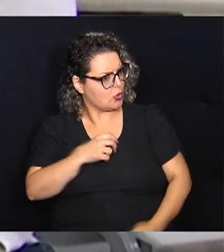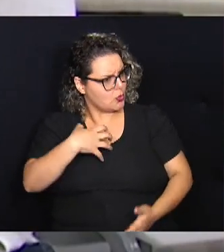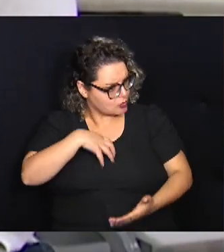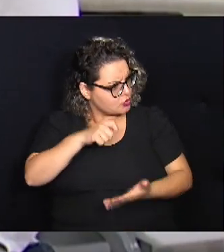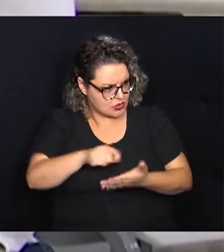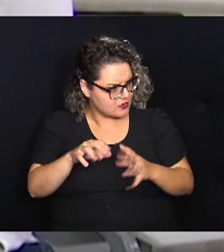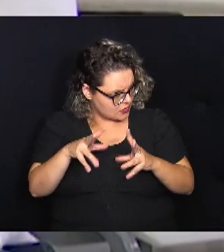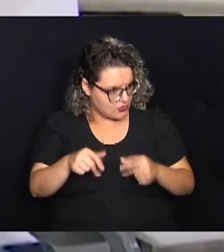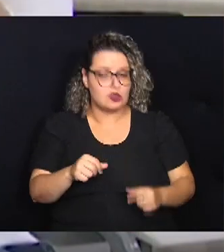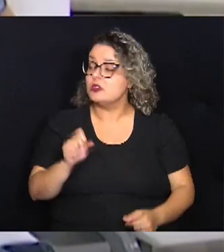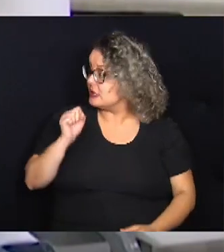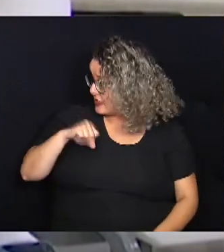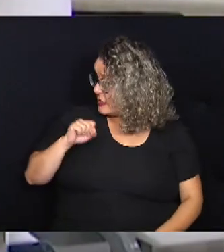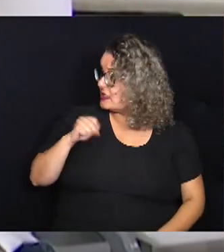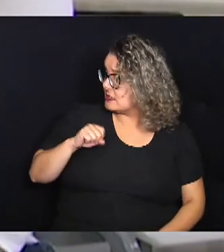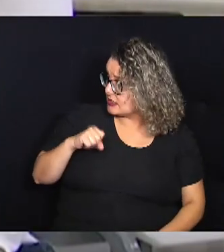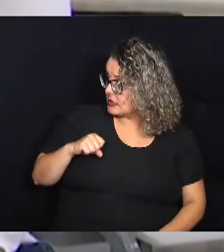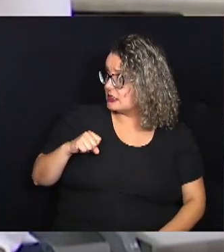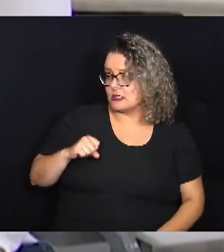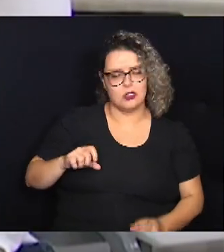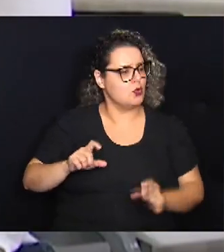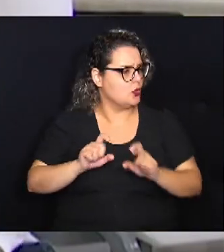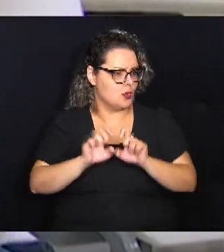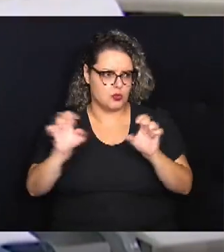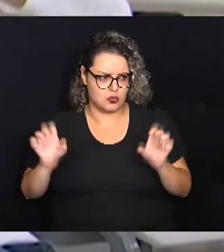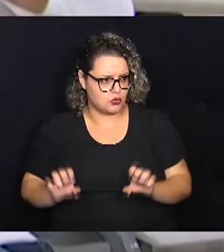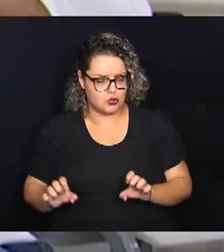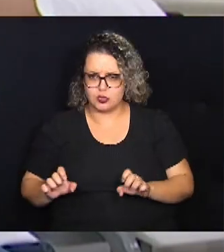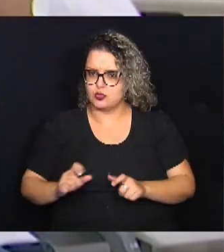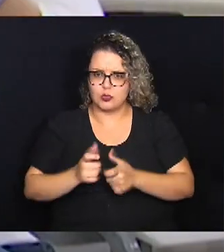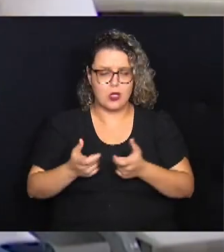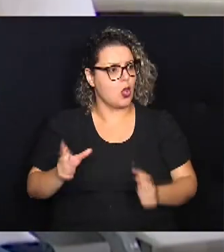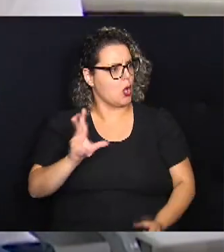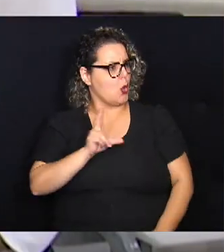tudo? Sim, com estruturas gramaticais diferentes. Nossa.